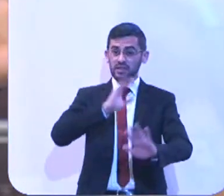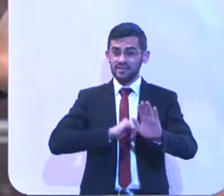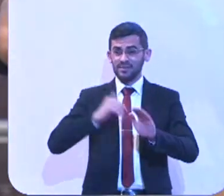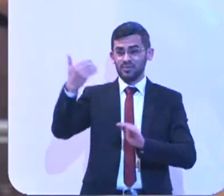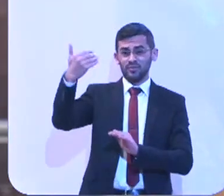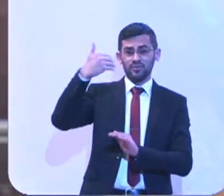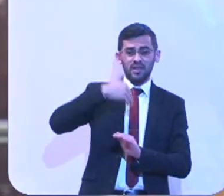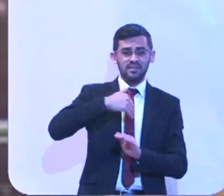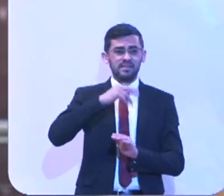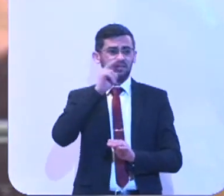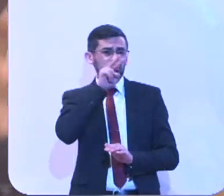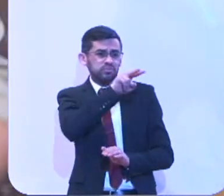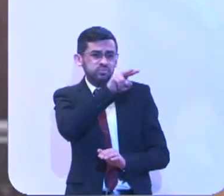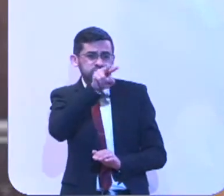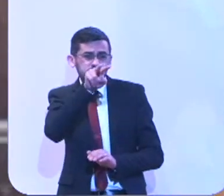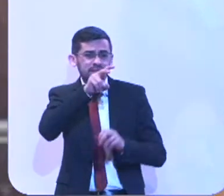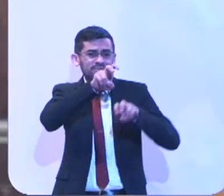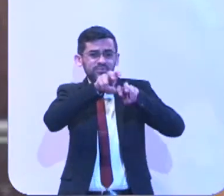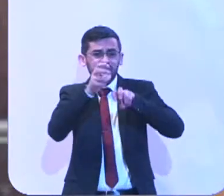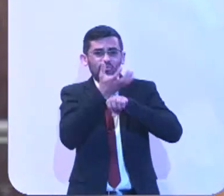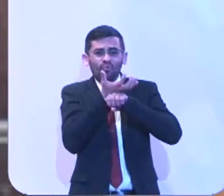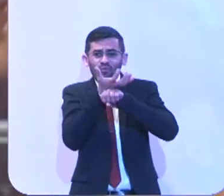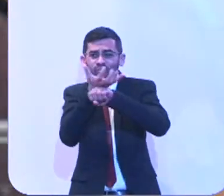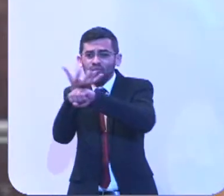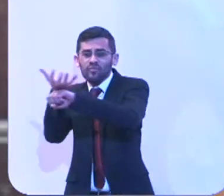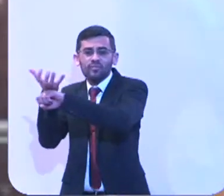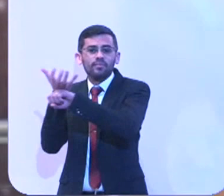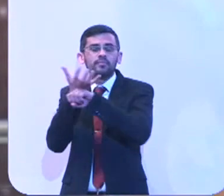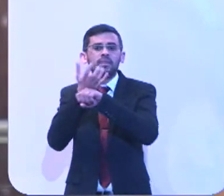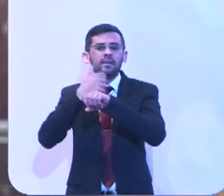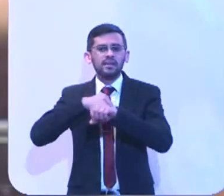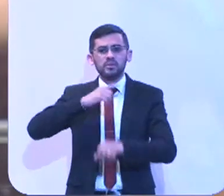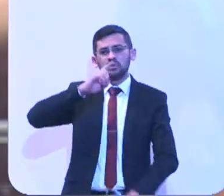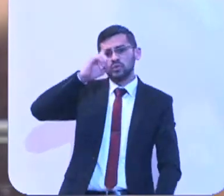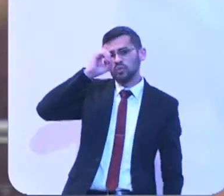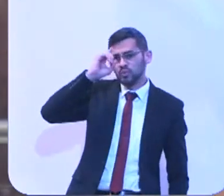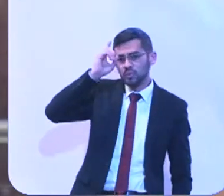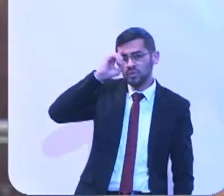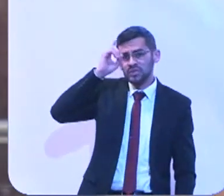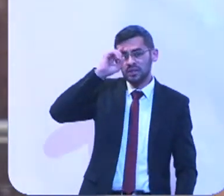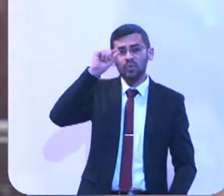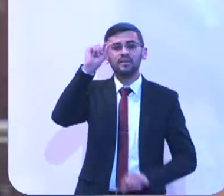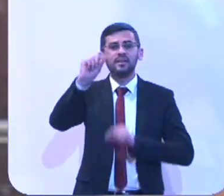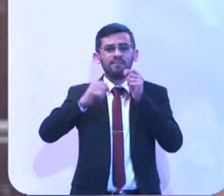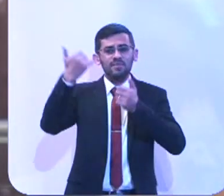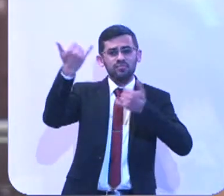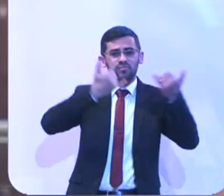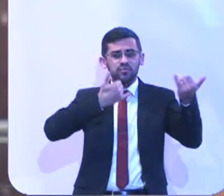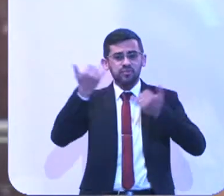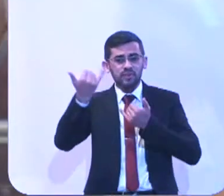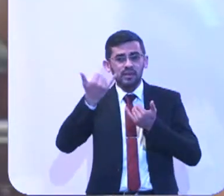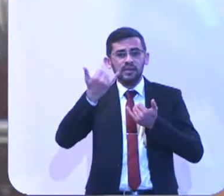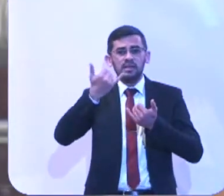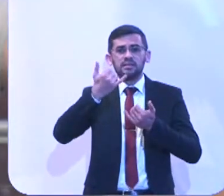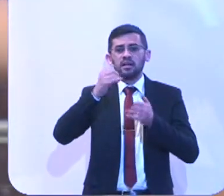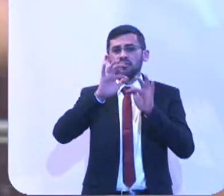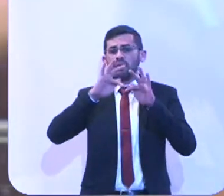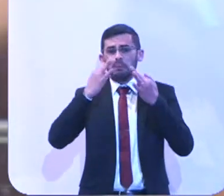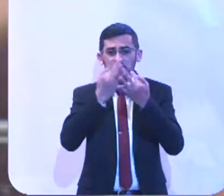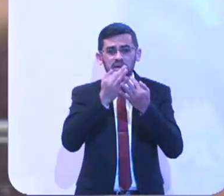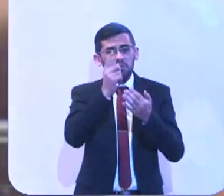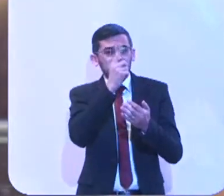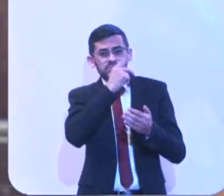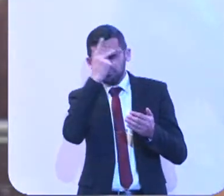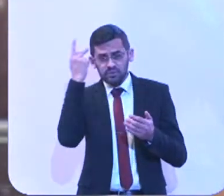venho aqui e vejo esses bancos vazios, eu todo dia recebo notícias de irmãos que perderam seus parentes, os seus